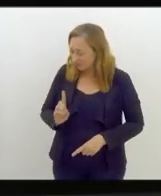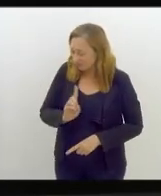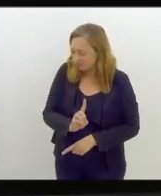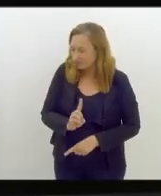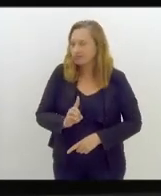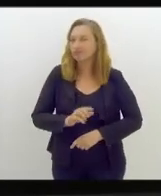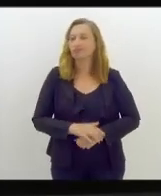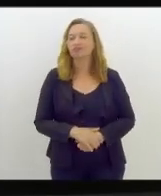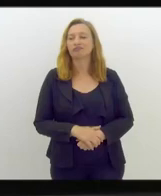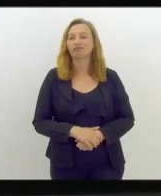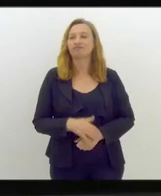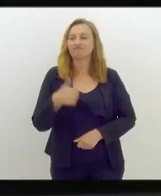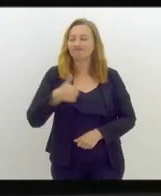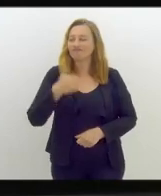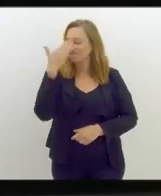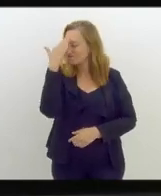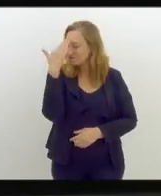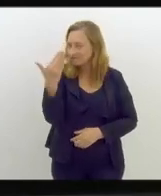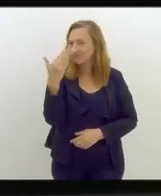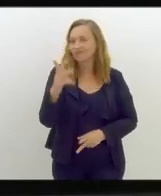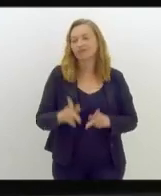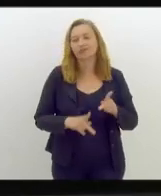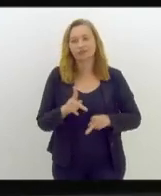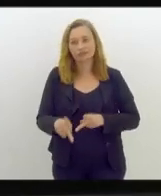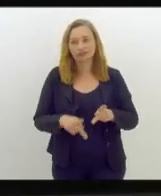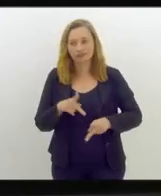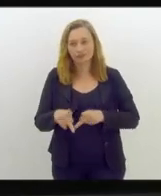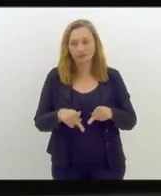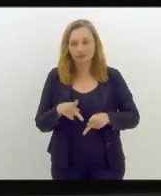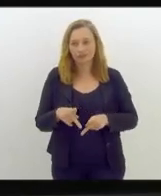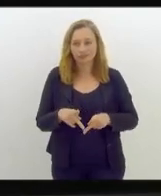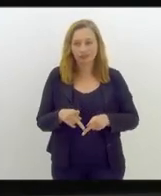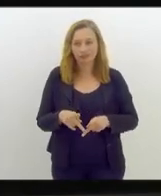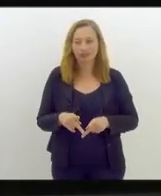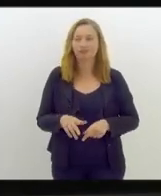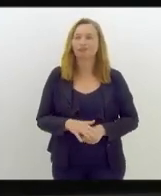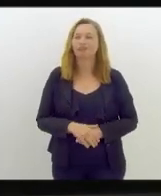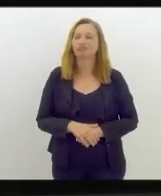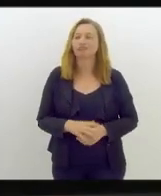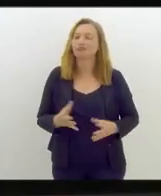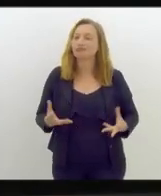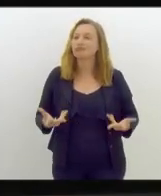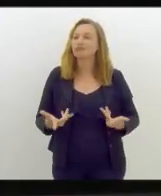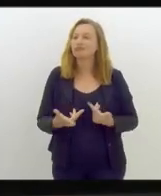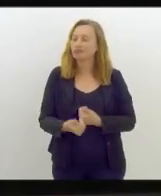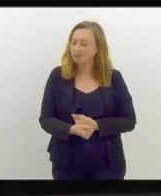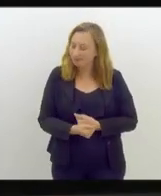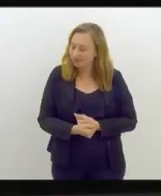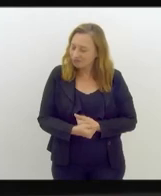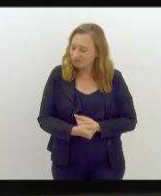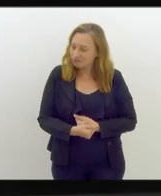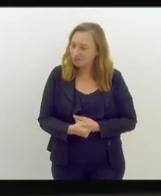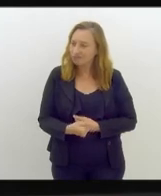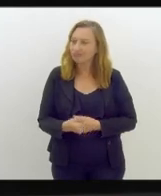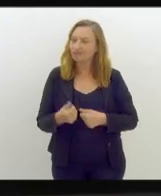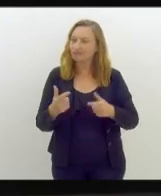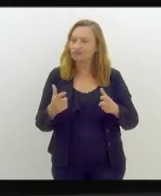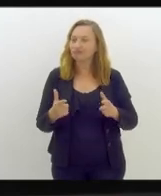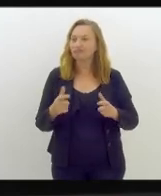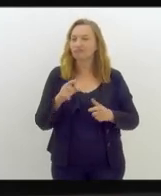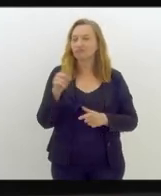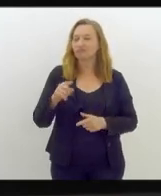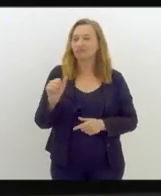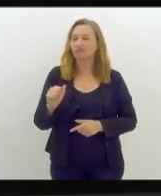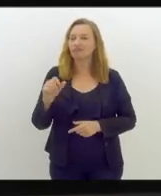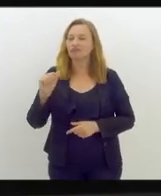posicionar, primeiro para agradecer o povo, aquele povo cordial, aquele povo maravilhoso que é da minha região, da Zona Oeste da cidade